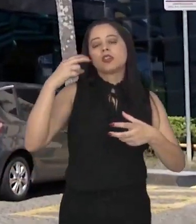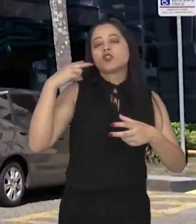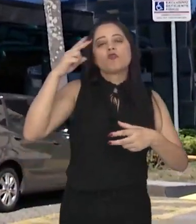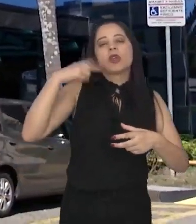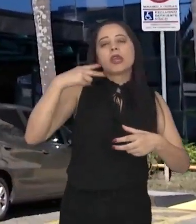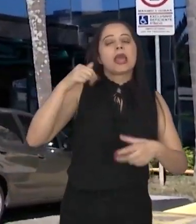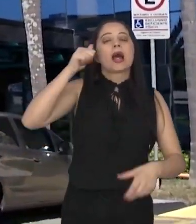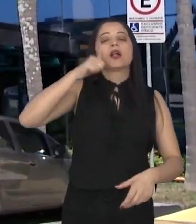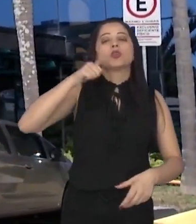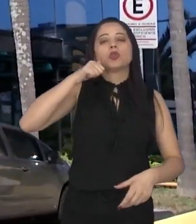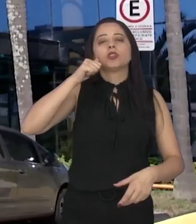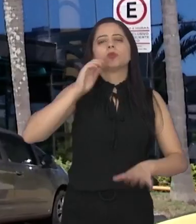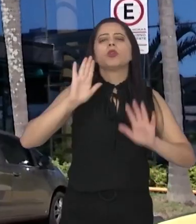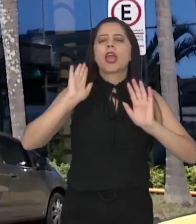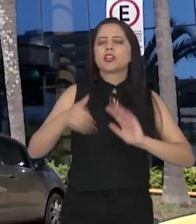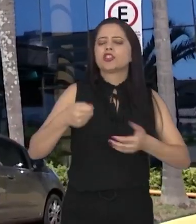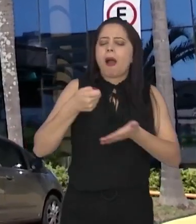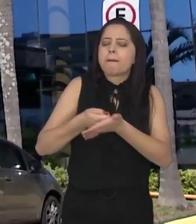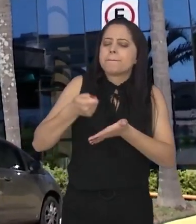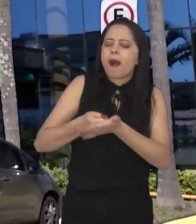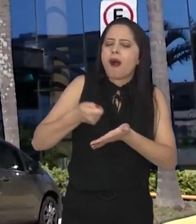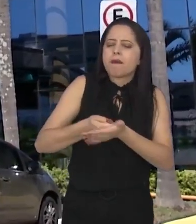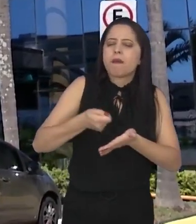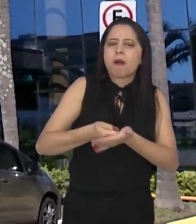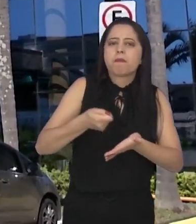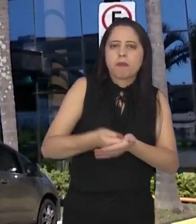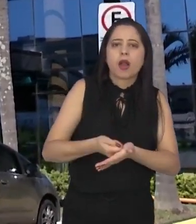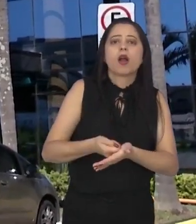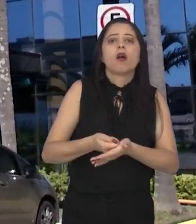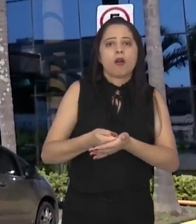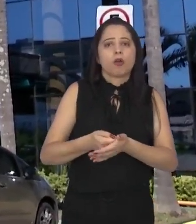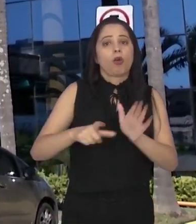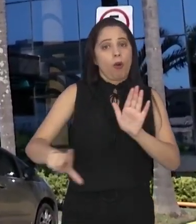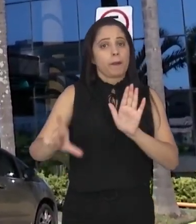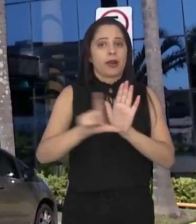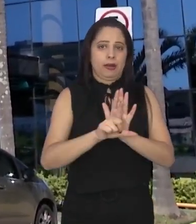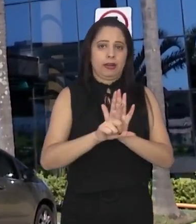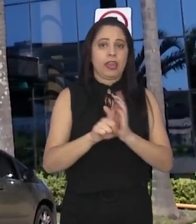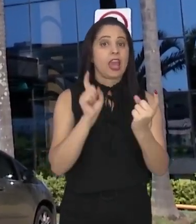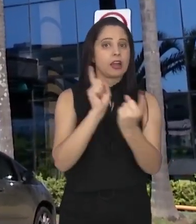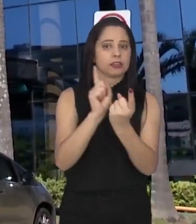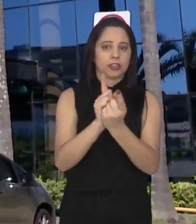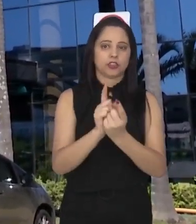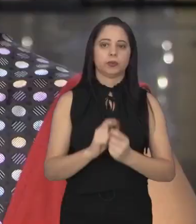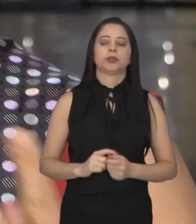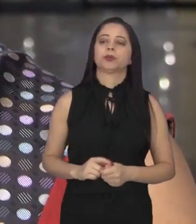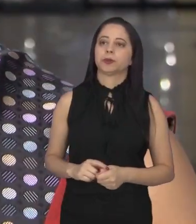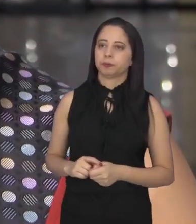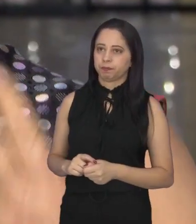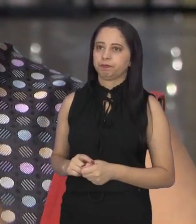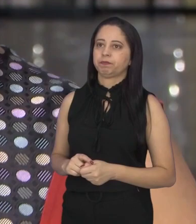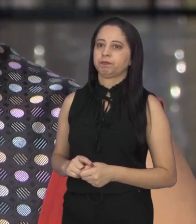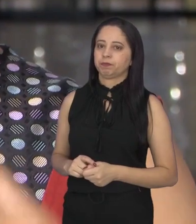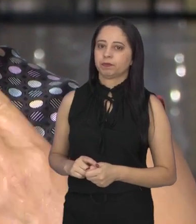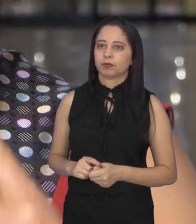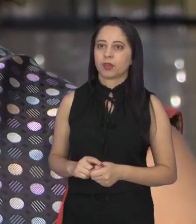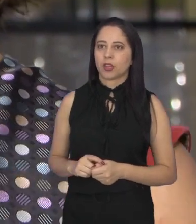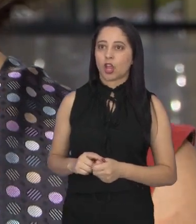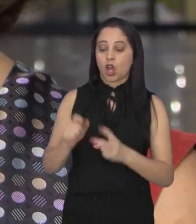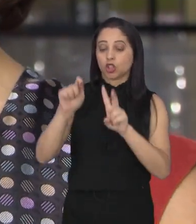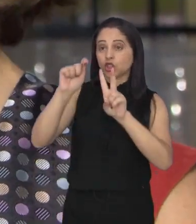vinha cobrando a execução de uma lei que garantisse atendimento 24 horas a mulheres no município. Nesses 2